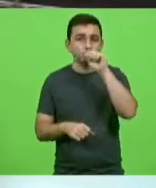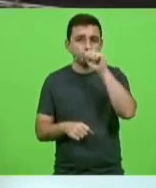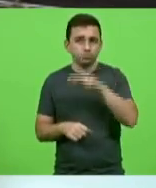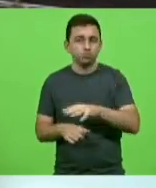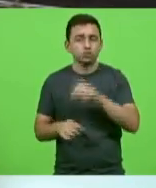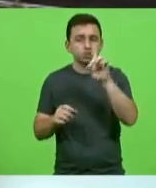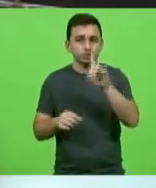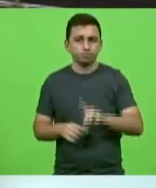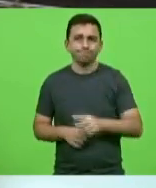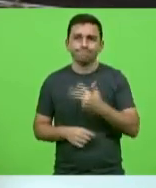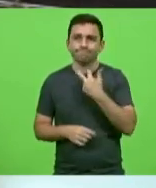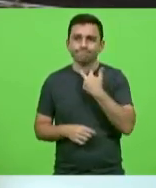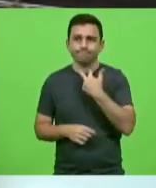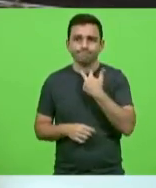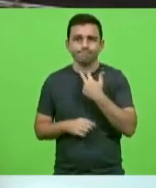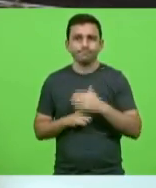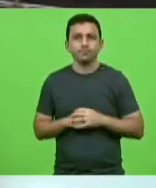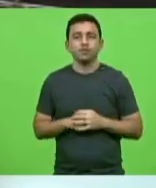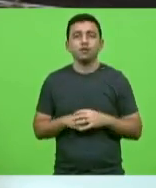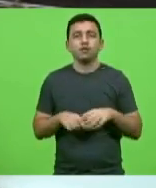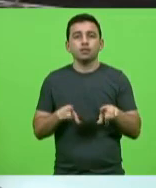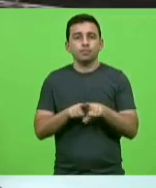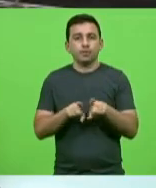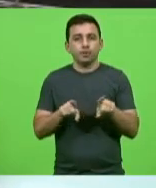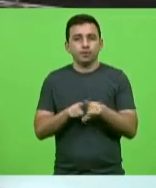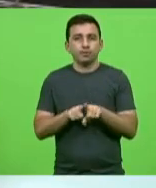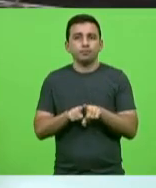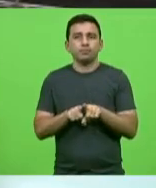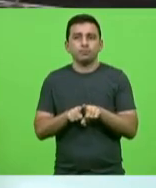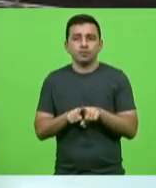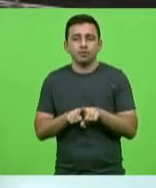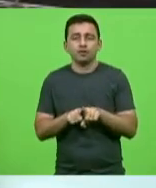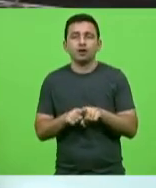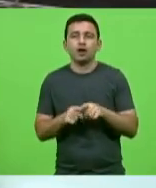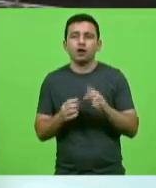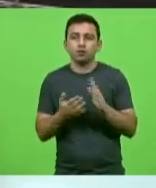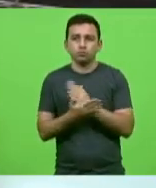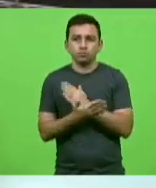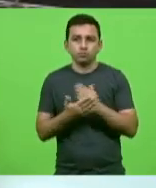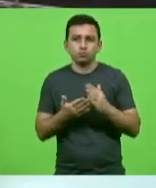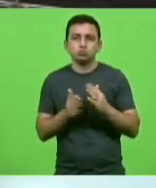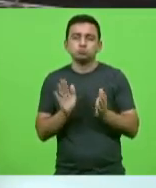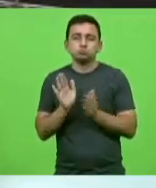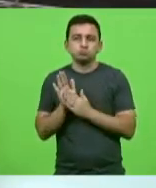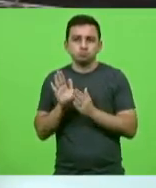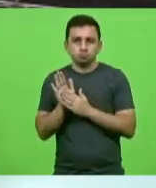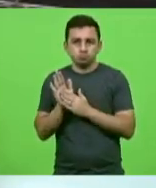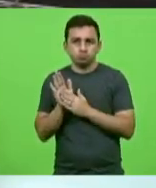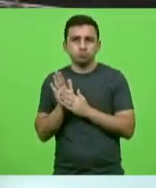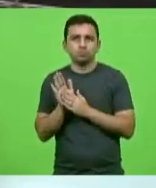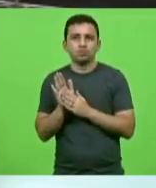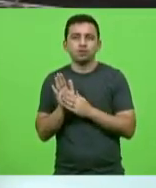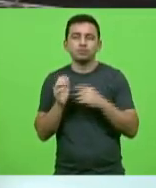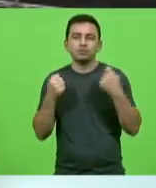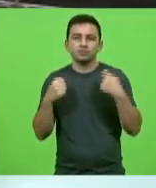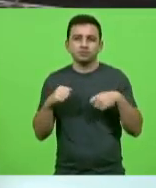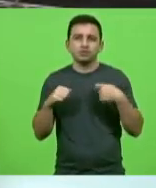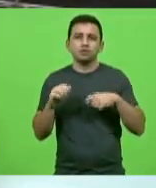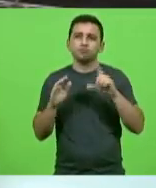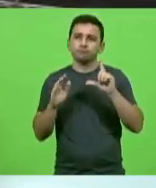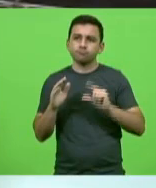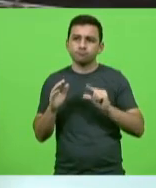deixar os elementos probatórios que justificaram a admissão da acusação devem ser